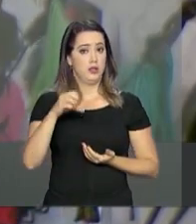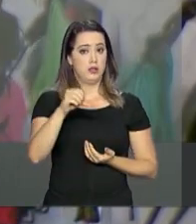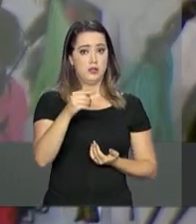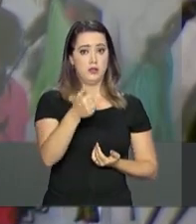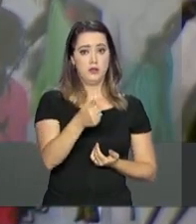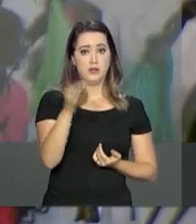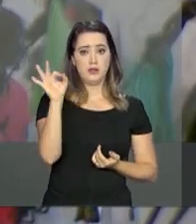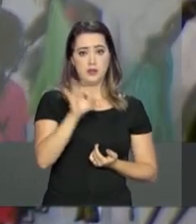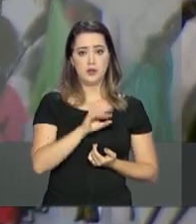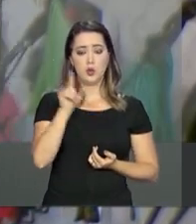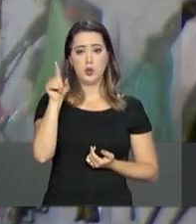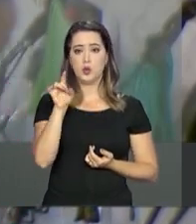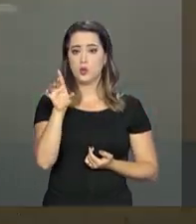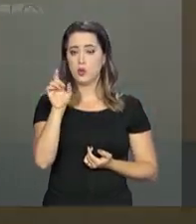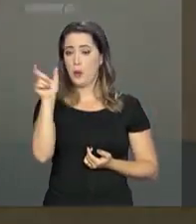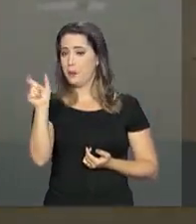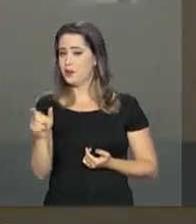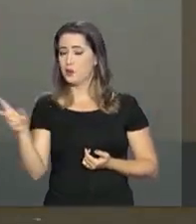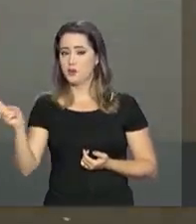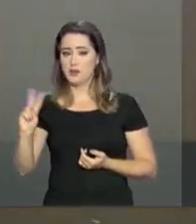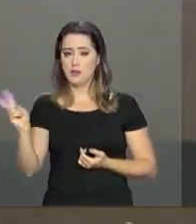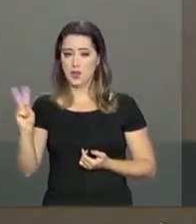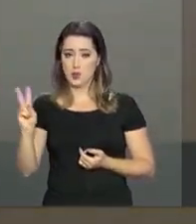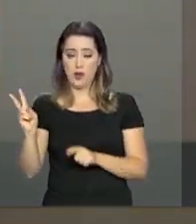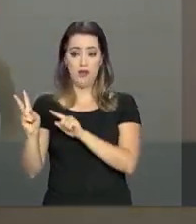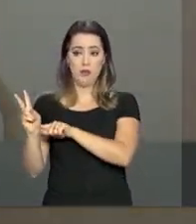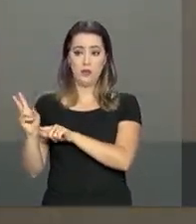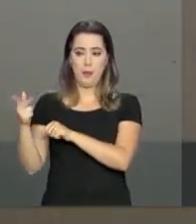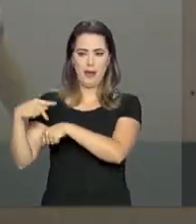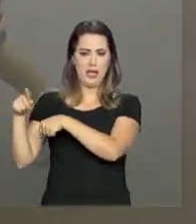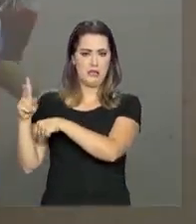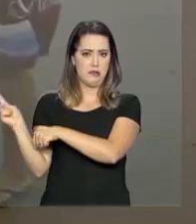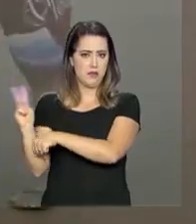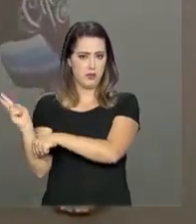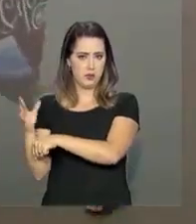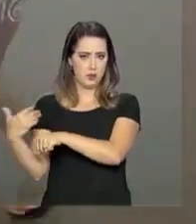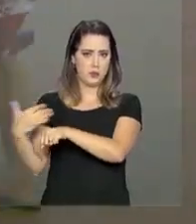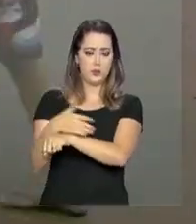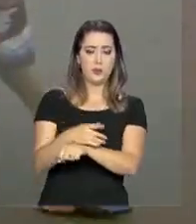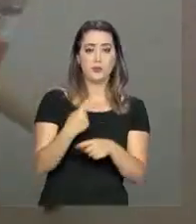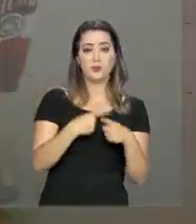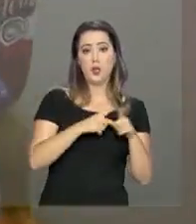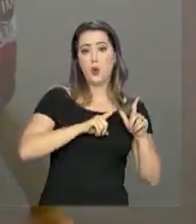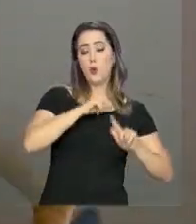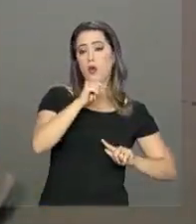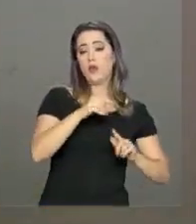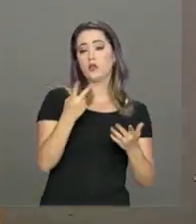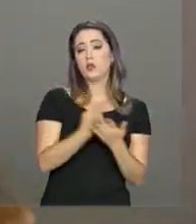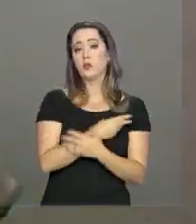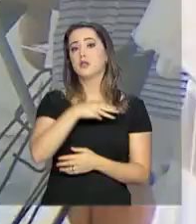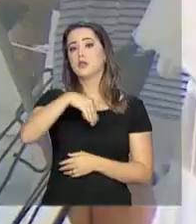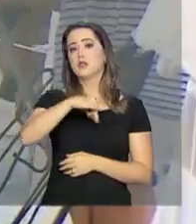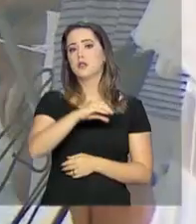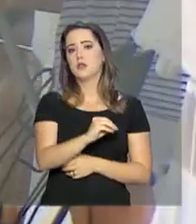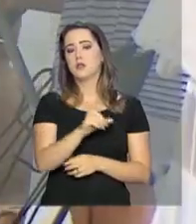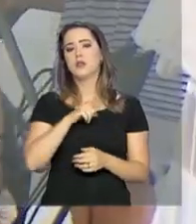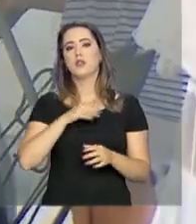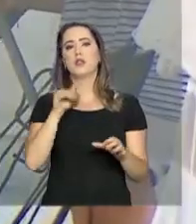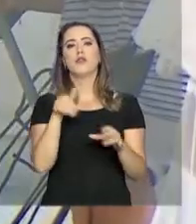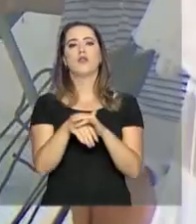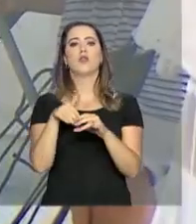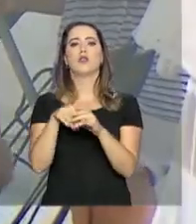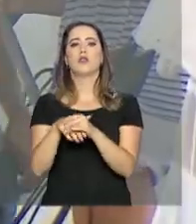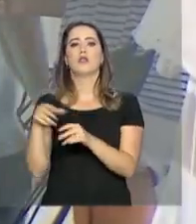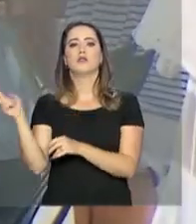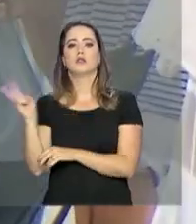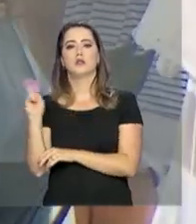97% são só de migrantes da venezuela o recorde de solicitações ocorreu no mês de maio quando foram realizadas as